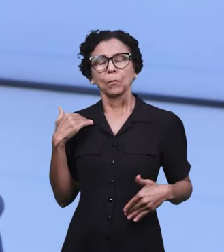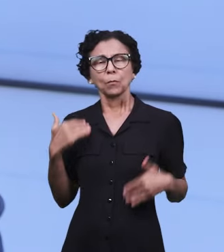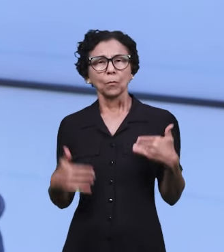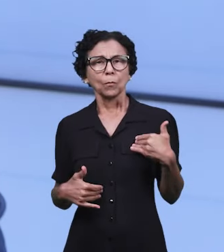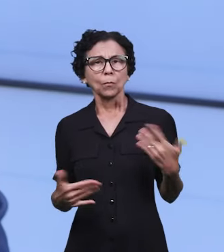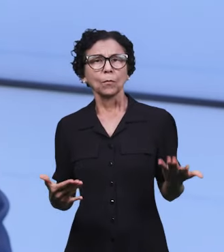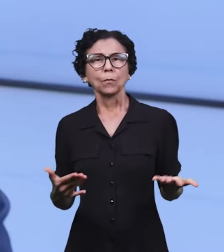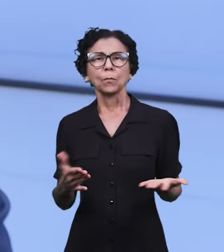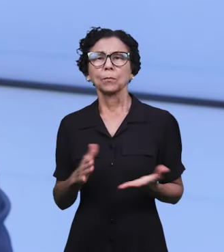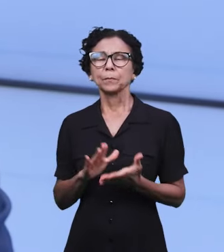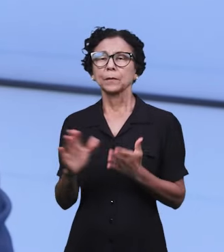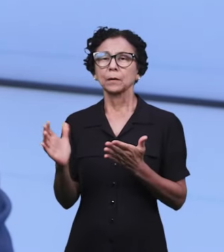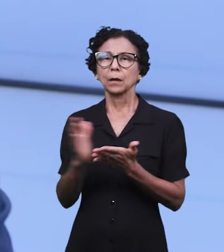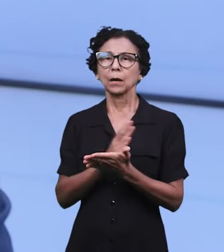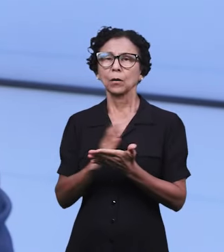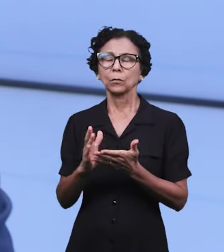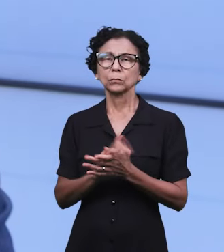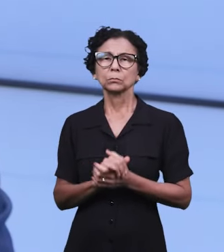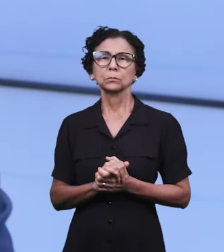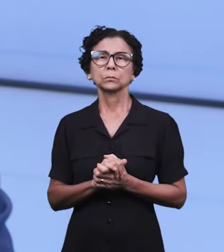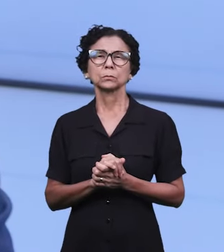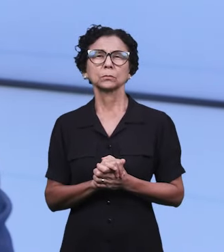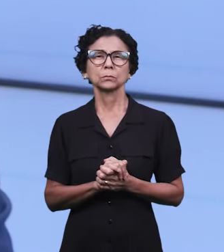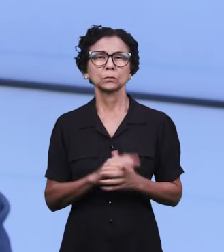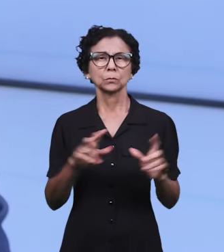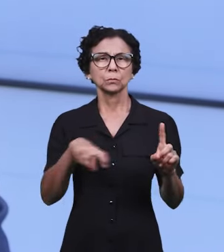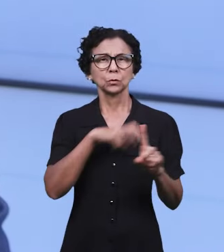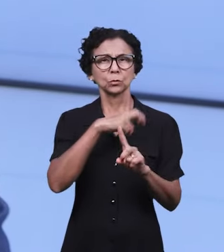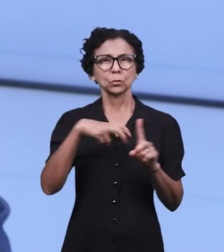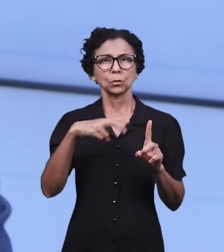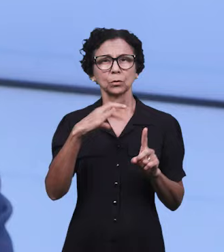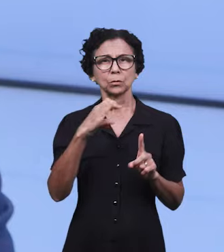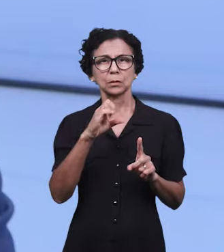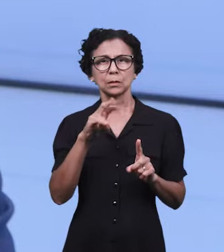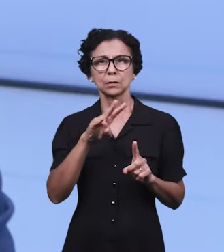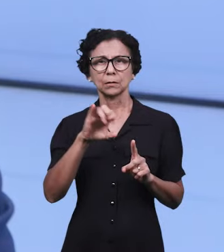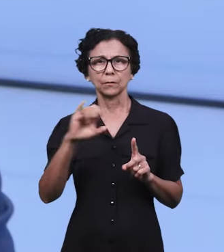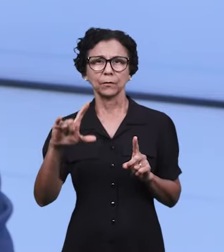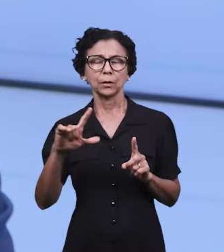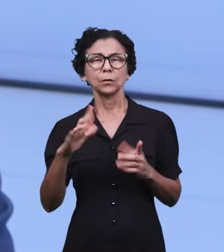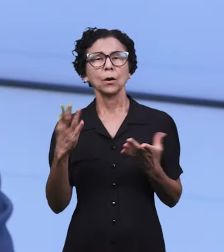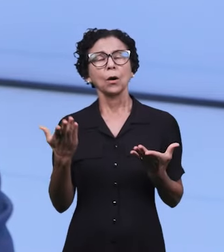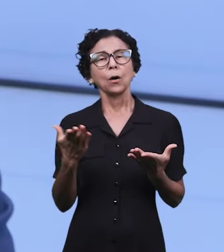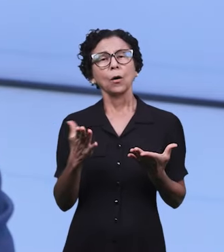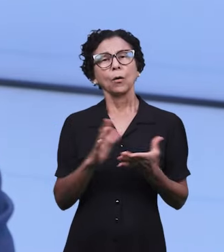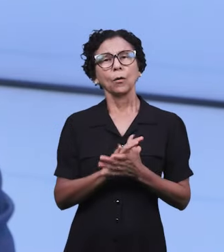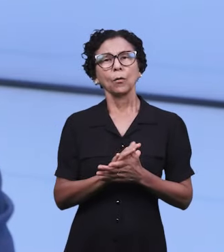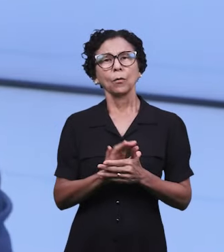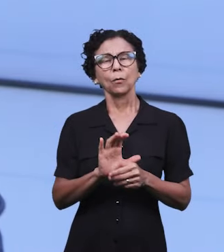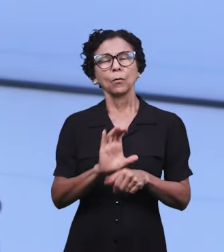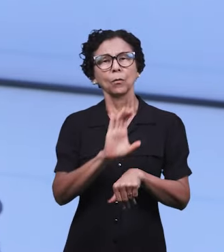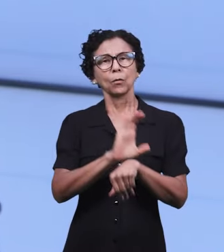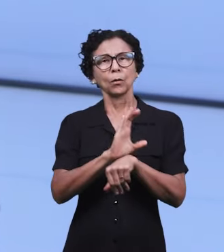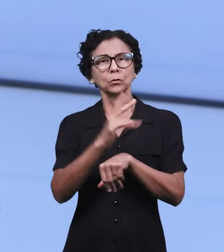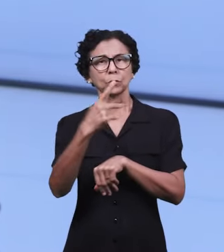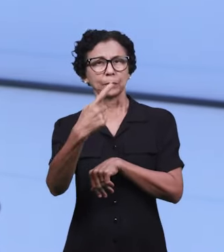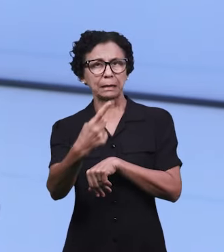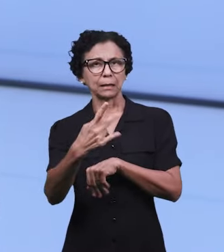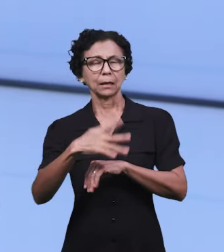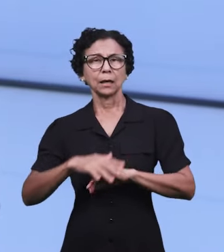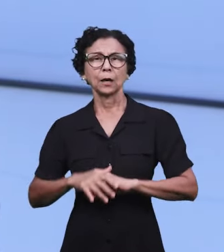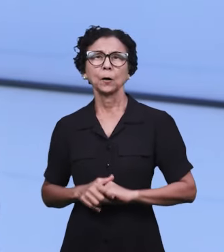estão no código penal mas em 2014 pela lei 12.965 foi criado o